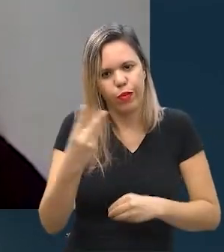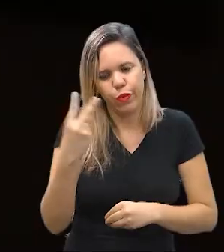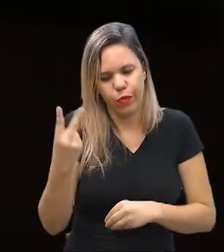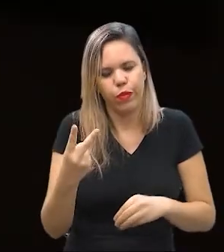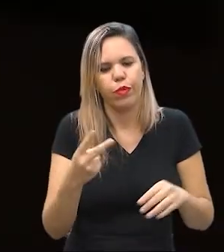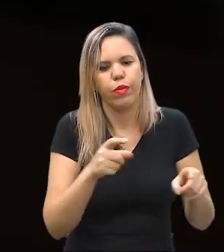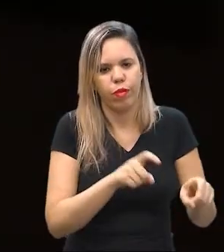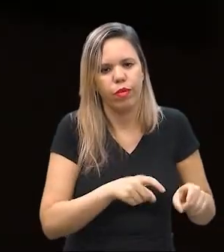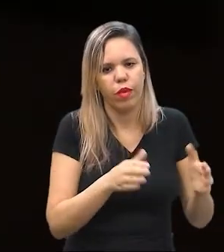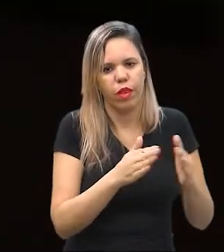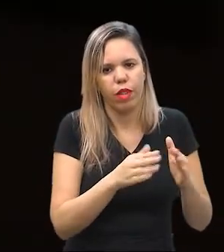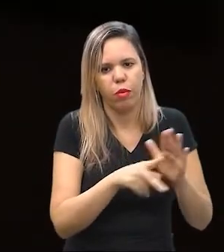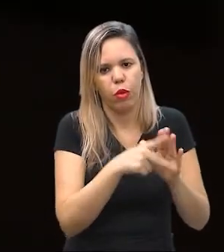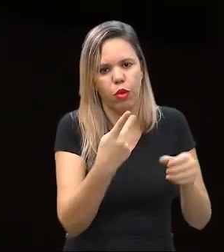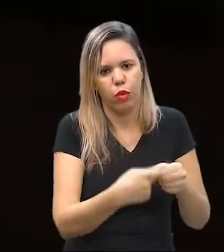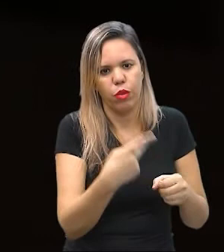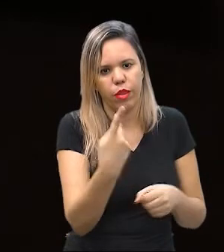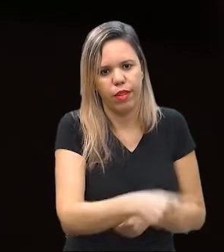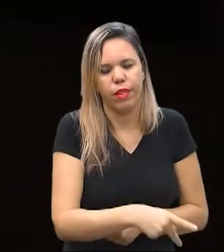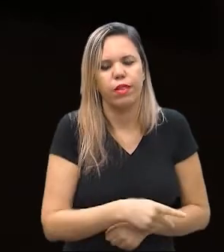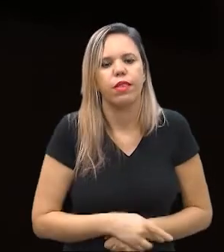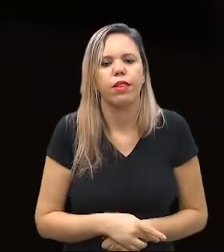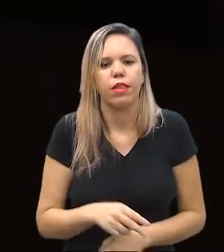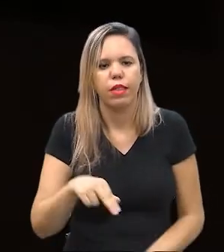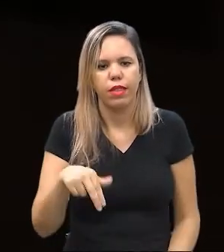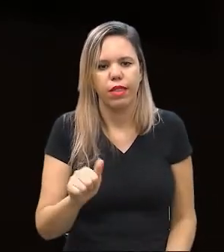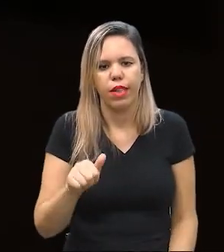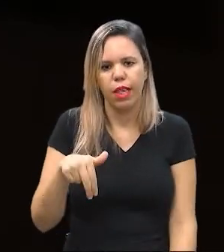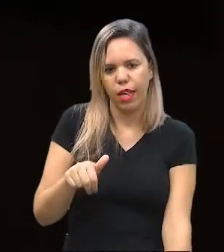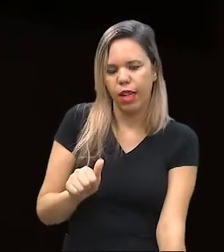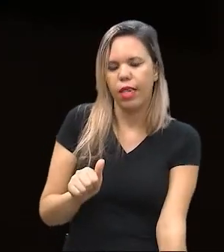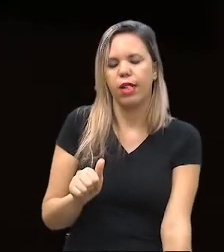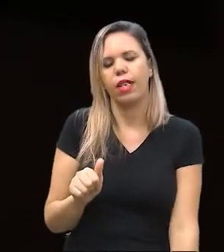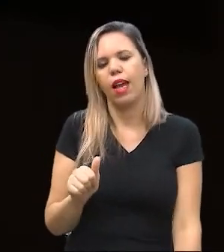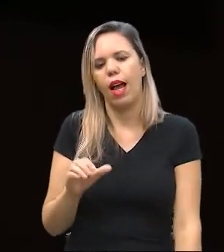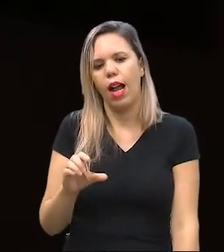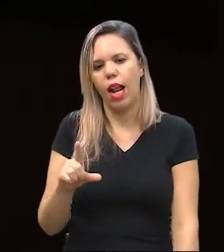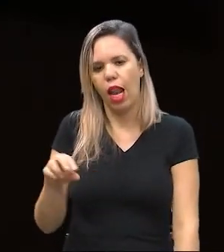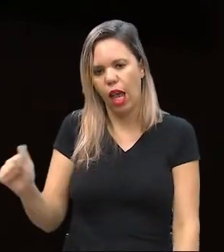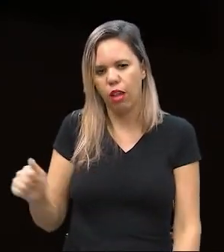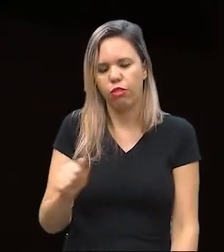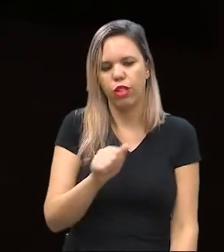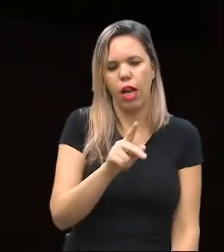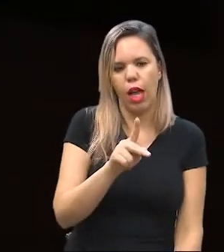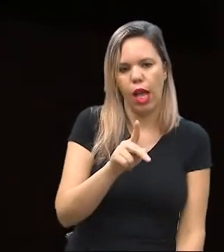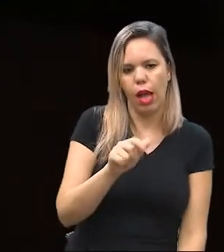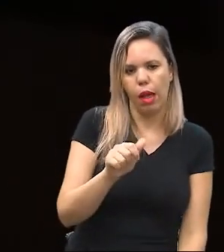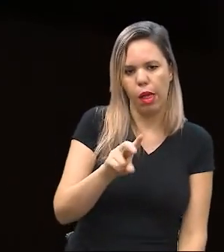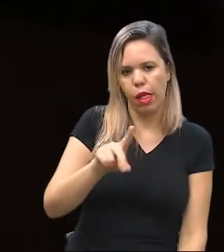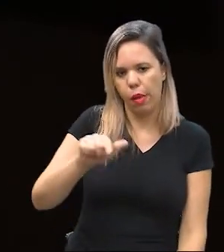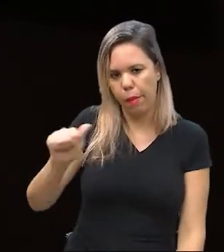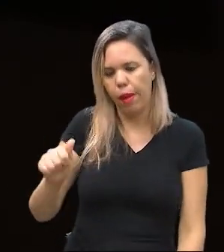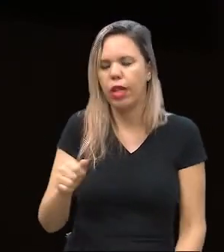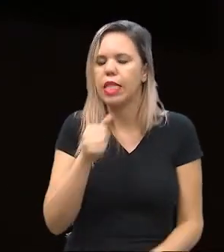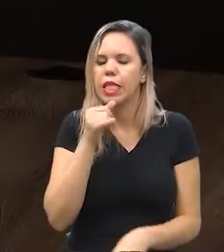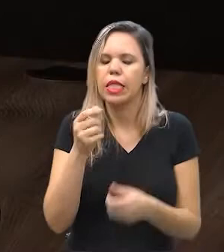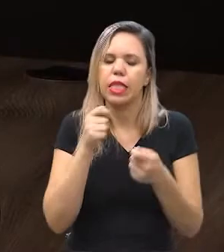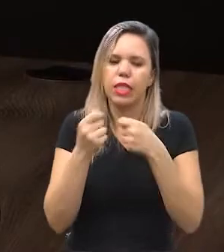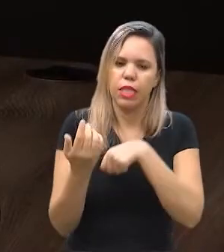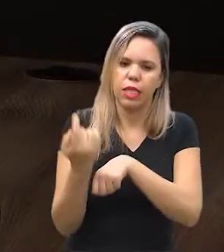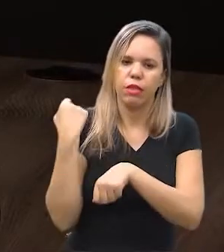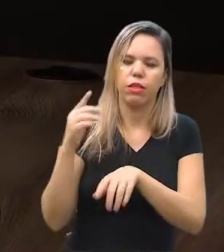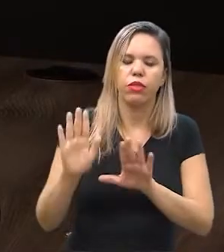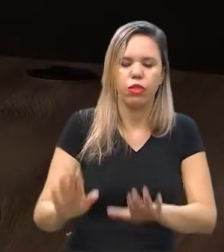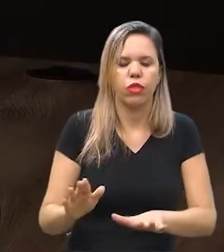à propriedade e aos produtos deles, né? Ana Cláudia e Ana Paula, que nós entrevistamos no bloco anterior, disseram que, por exemplo,